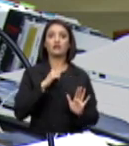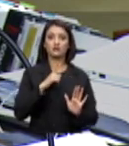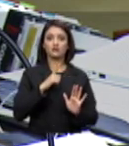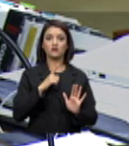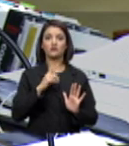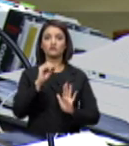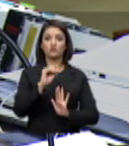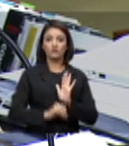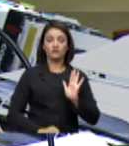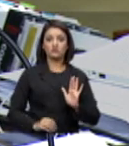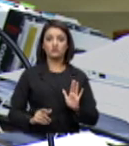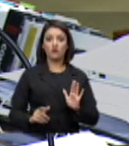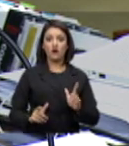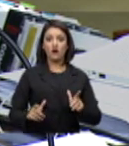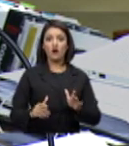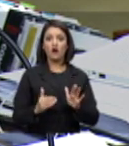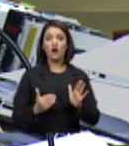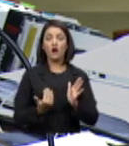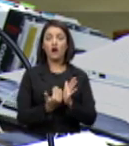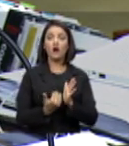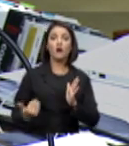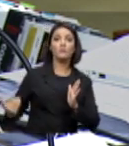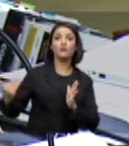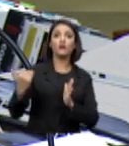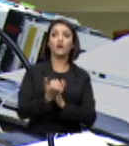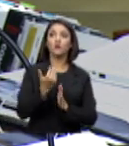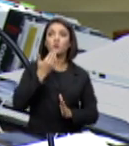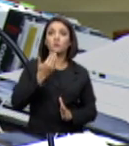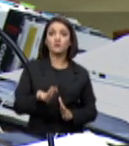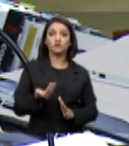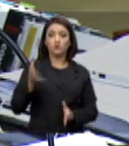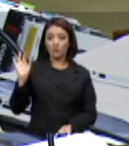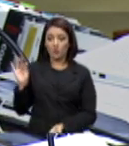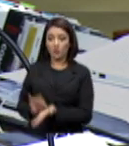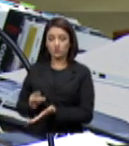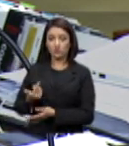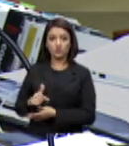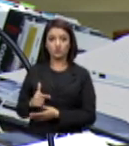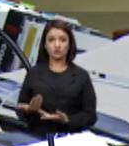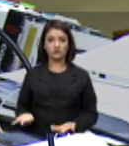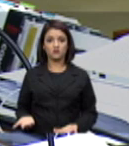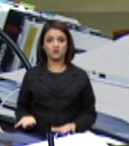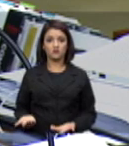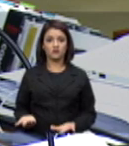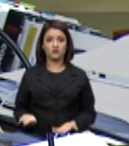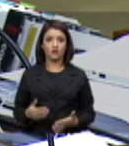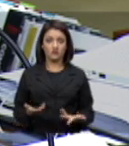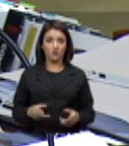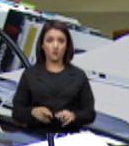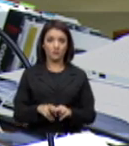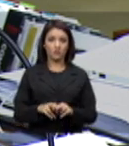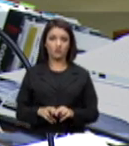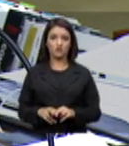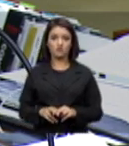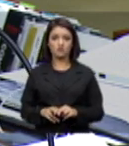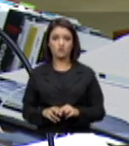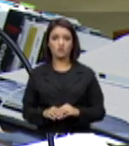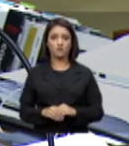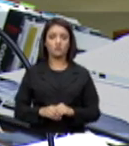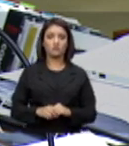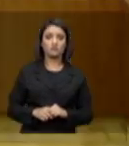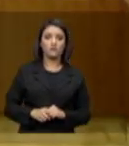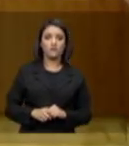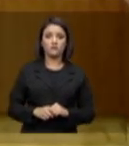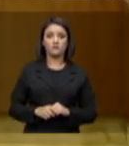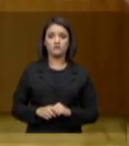de ofício o pedido que não foi feito o autor então é essa a essa questão é só questão importante que sem